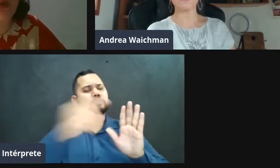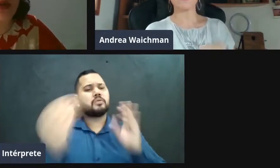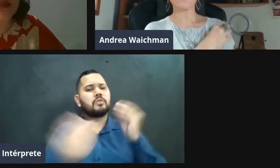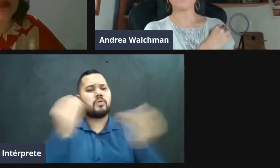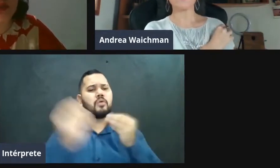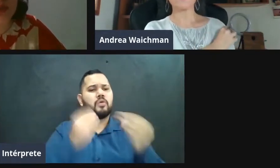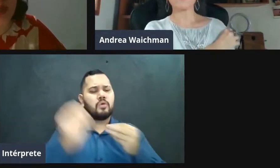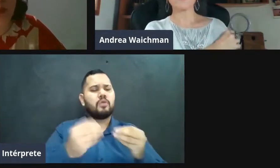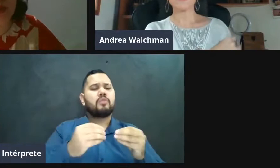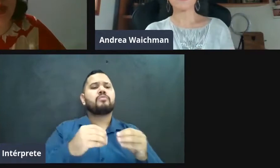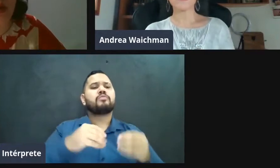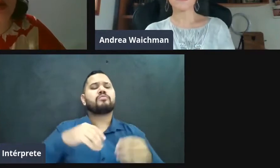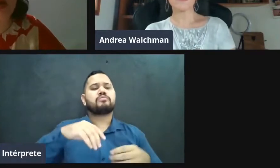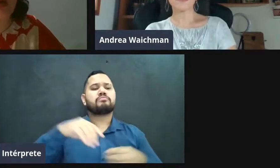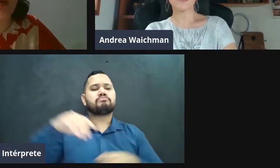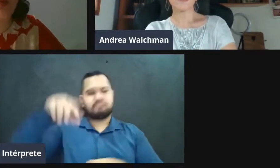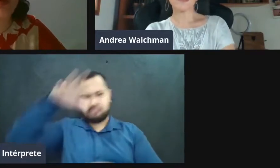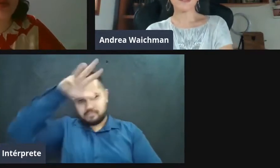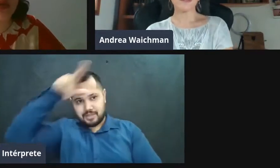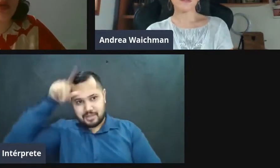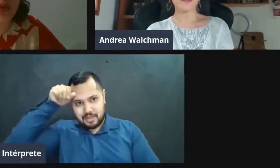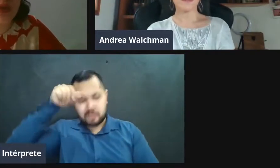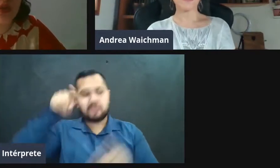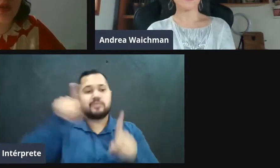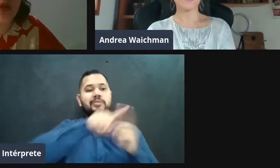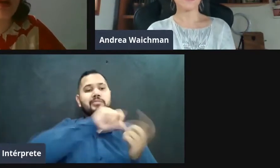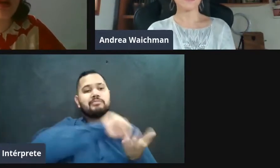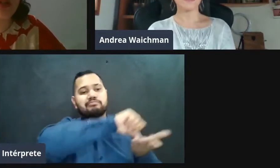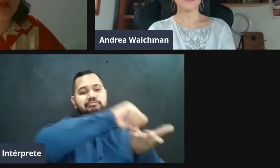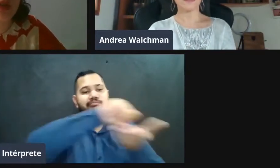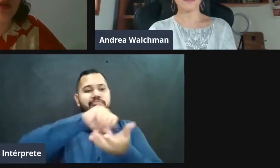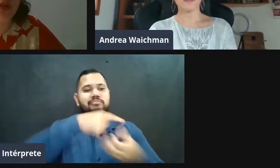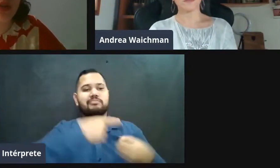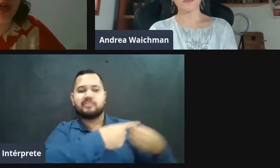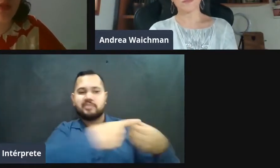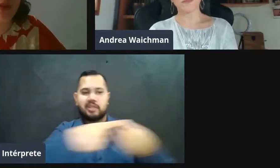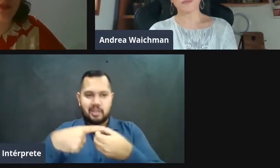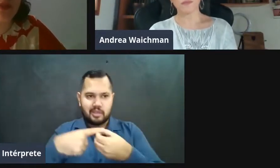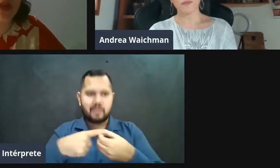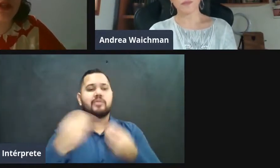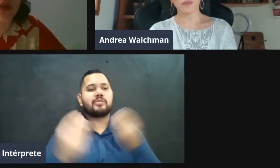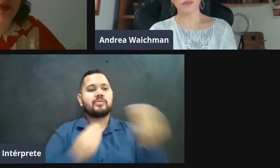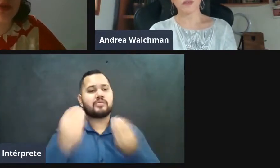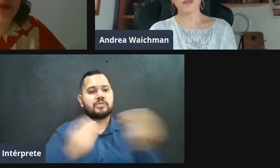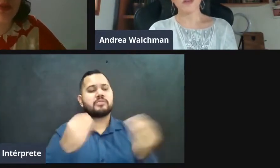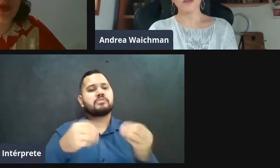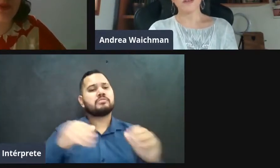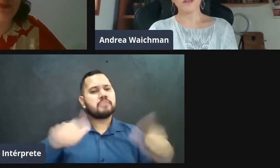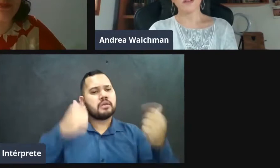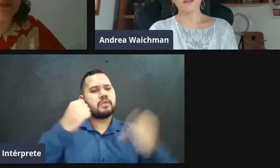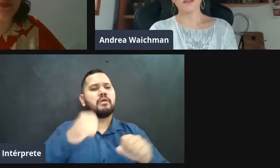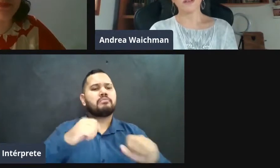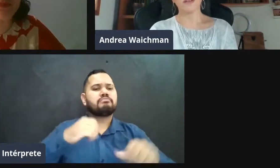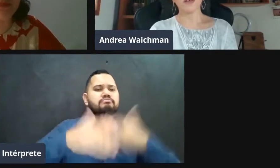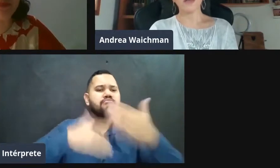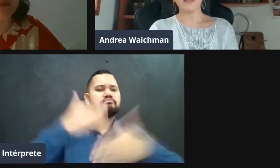unidades da UFAM, tanto na capital como no interior da sua chapa? A senhora tem 2 minutos e